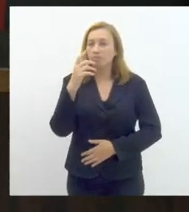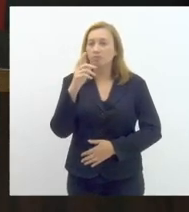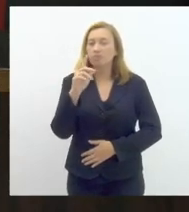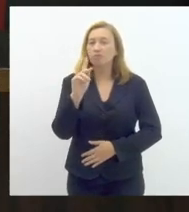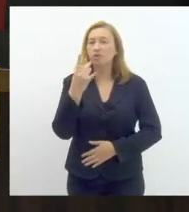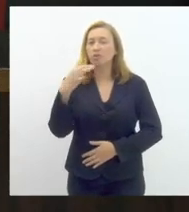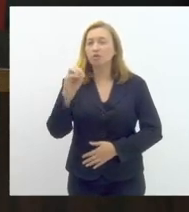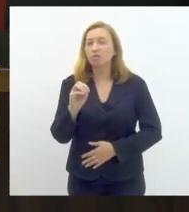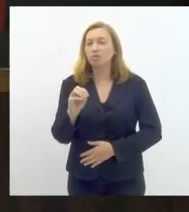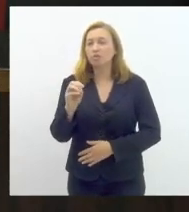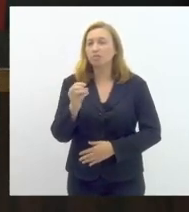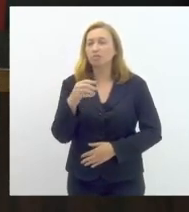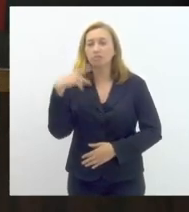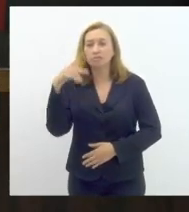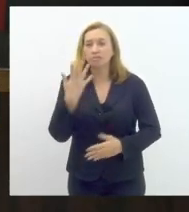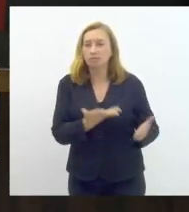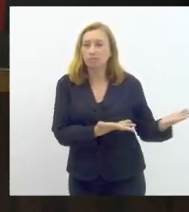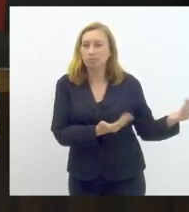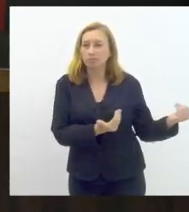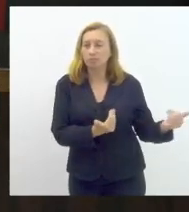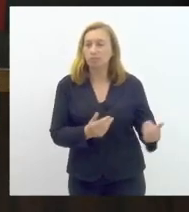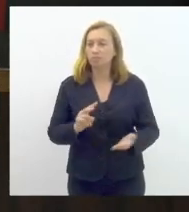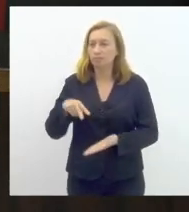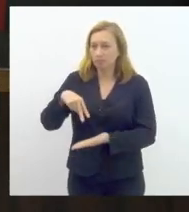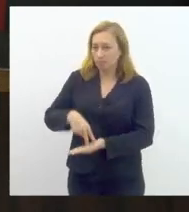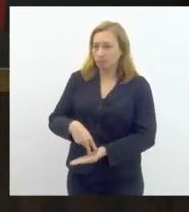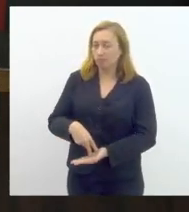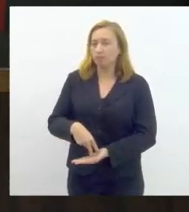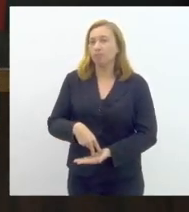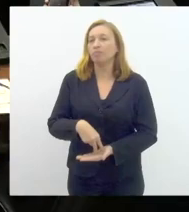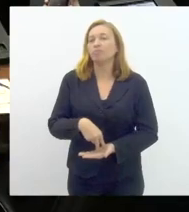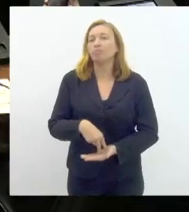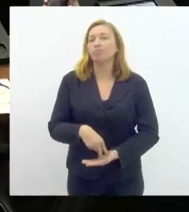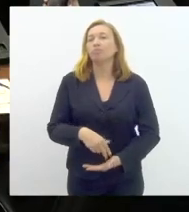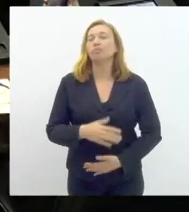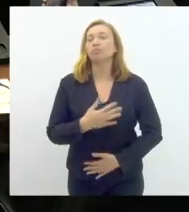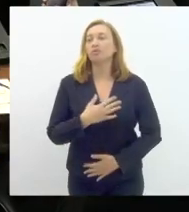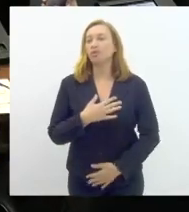Juvenil. André, de pé, por favor, pessoal.